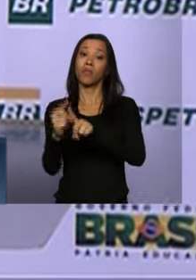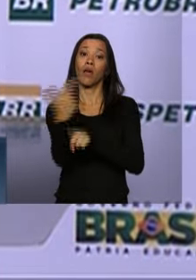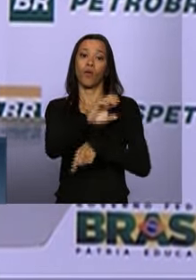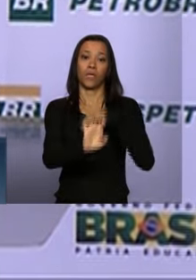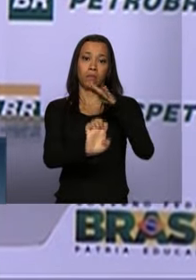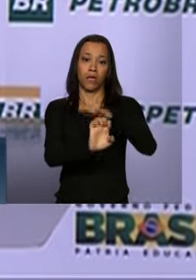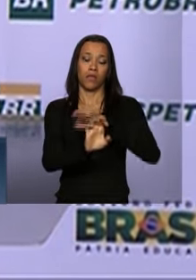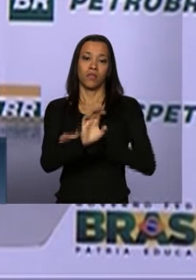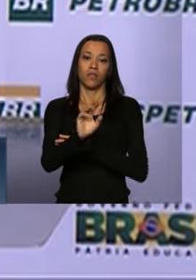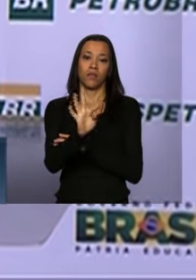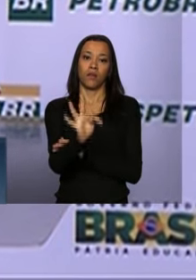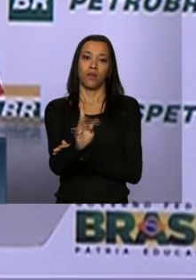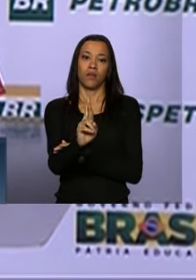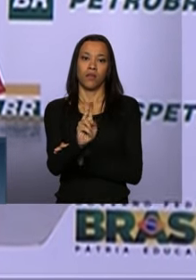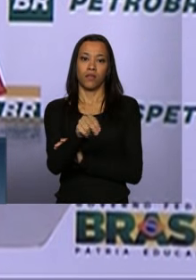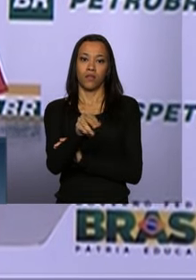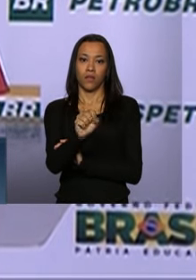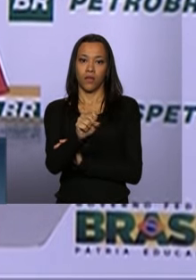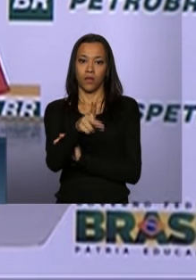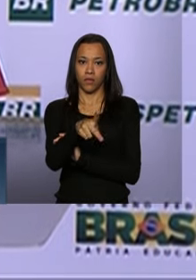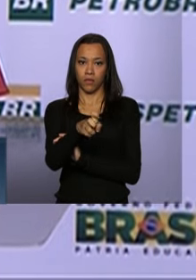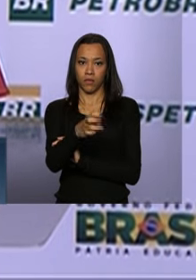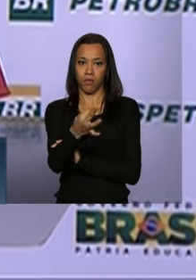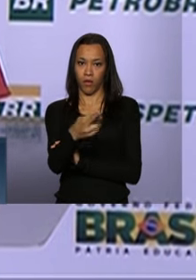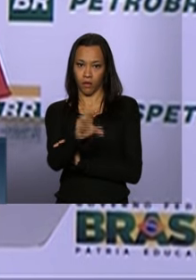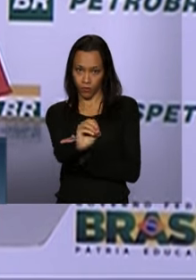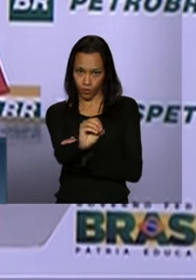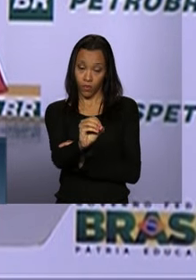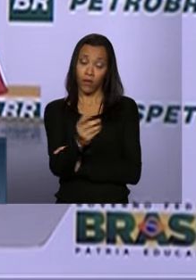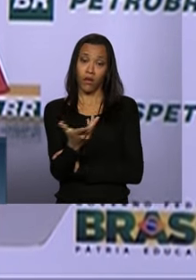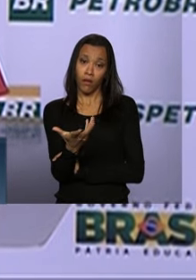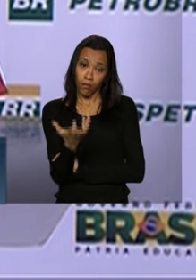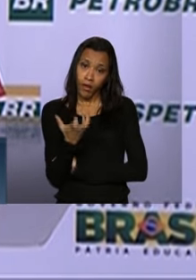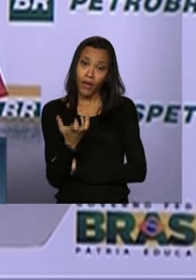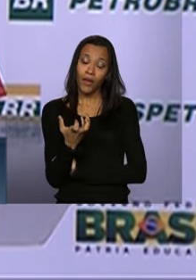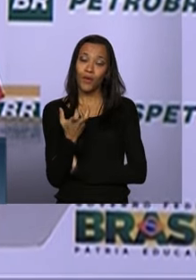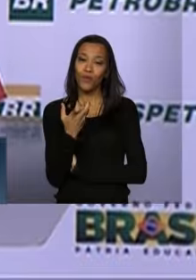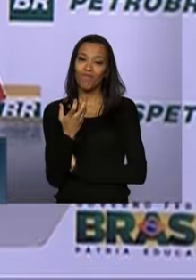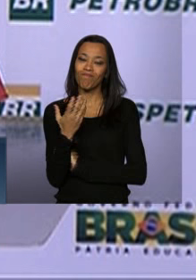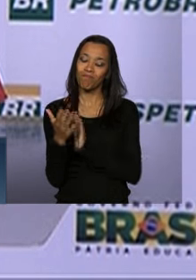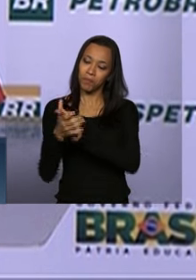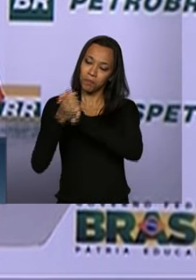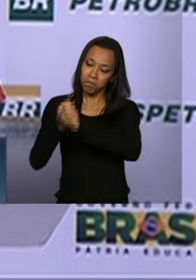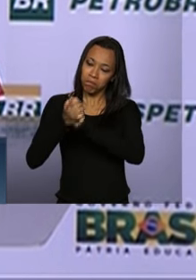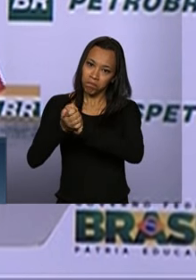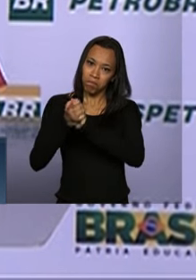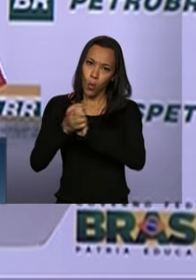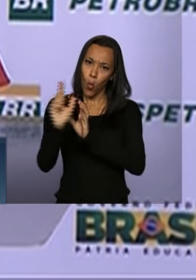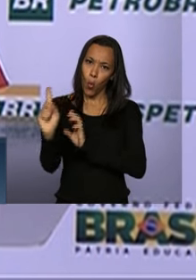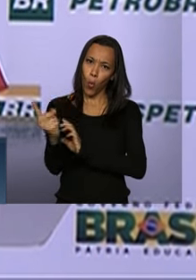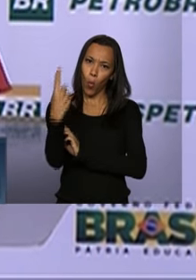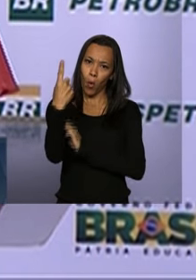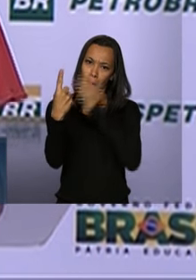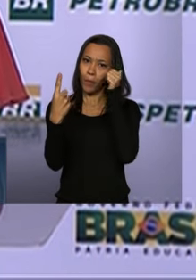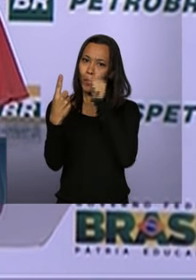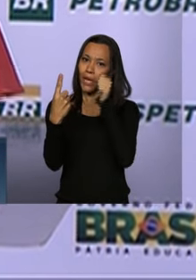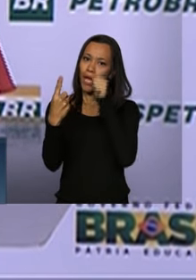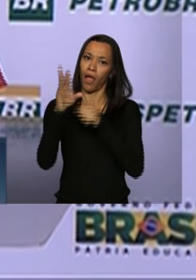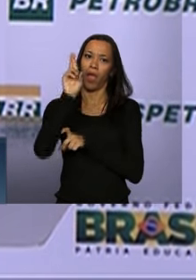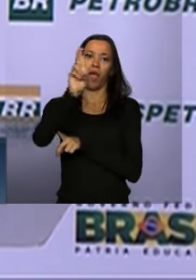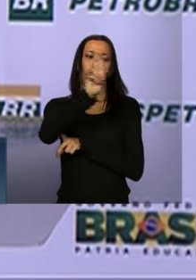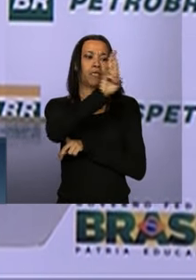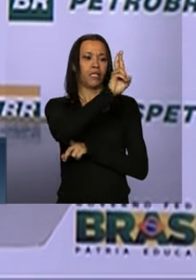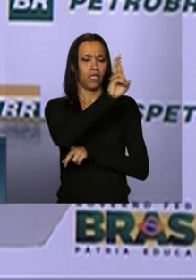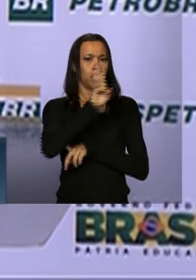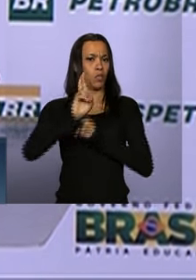E aí queria cumprimentar uma representante das mulheres e da força